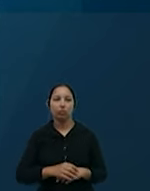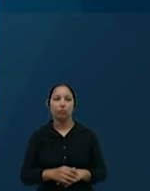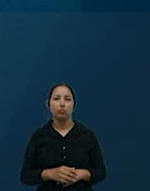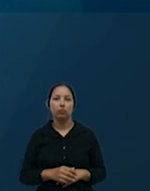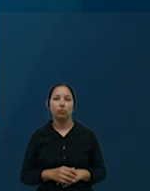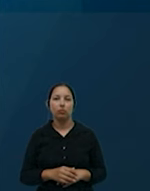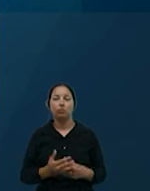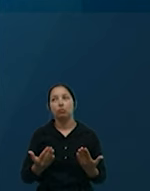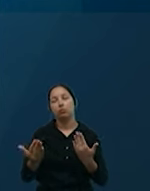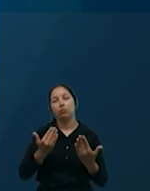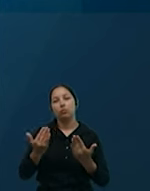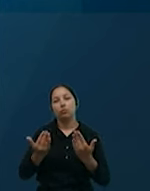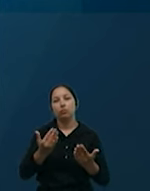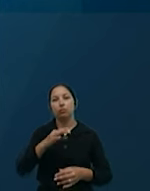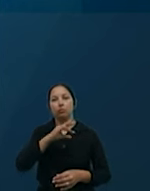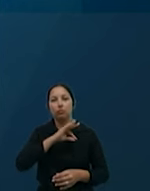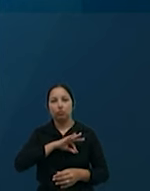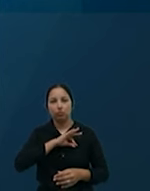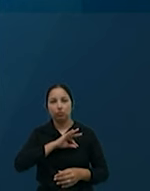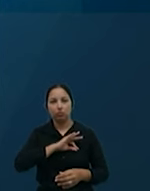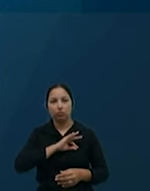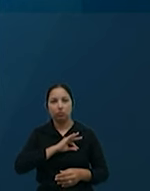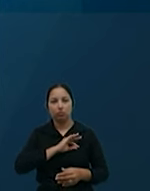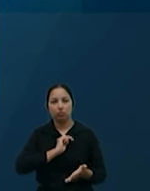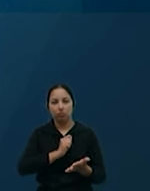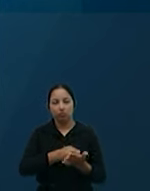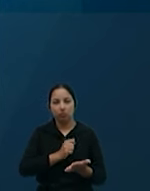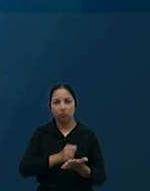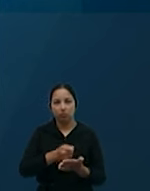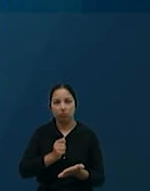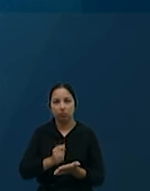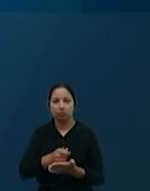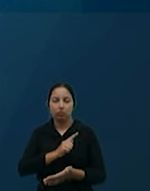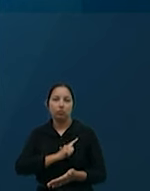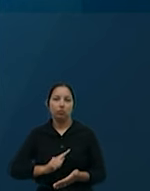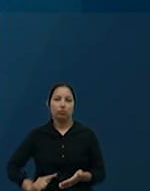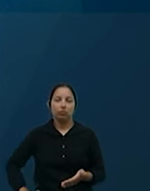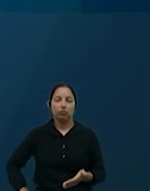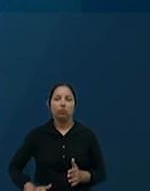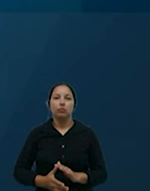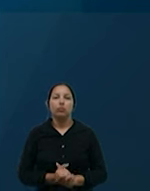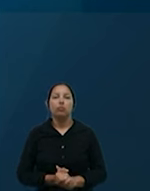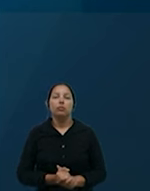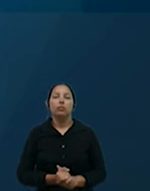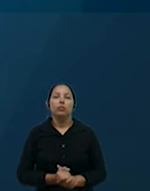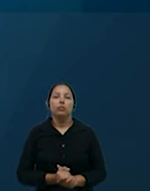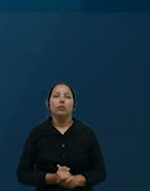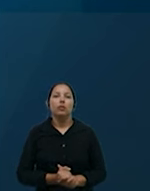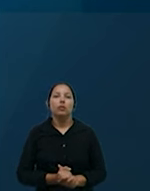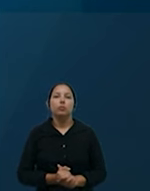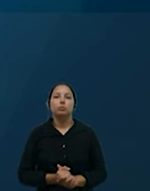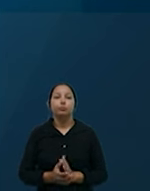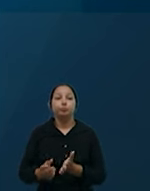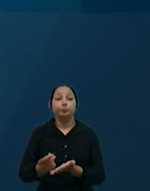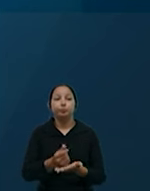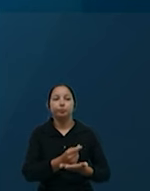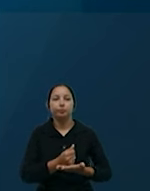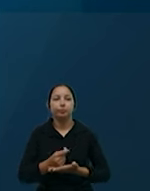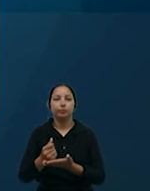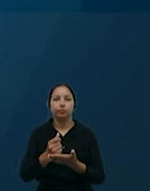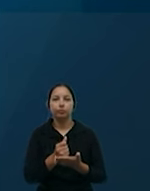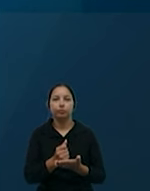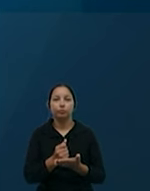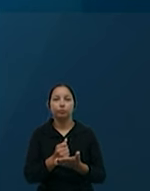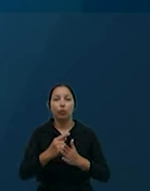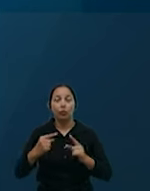dispõe o artigo 37 da Lei de Benefícios que os efeitos financeiros irão incidir a partir do